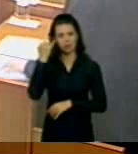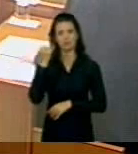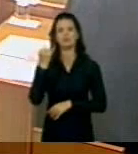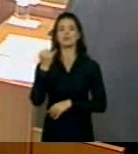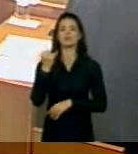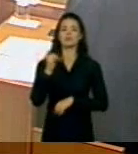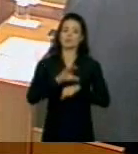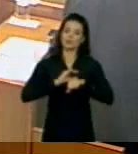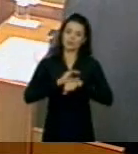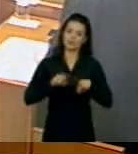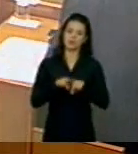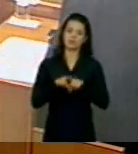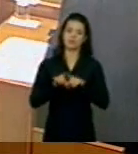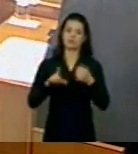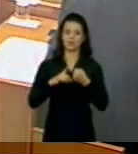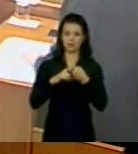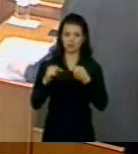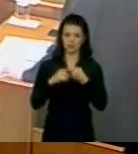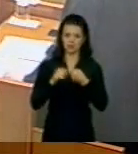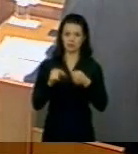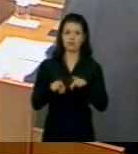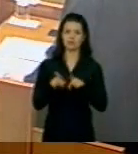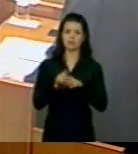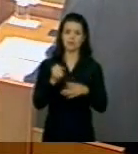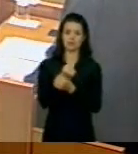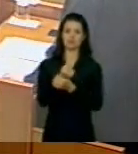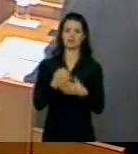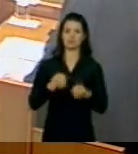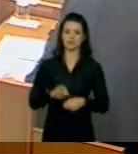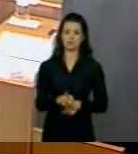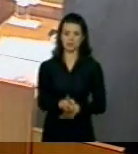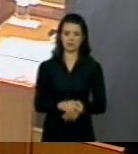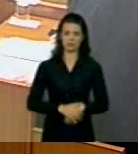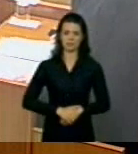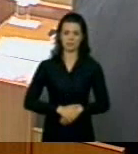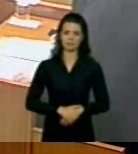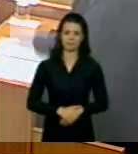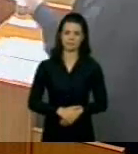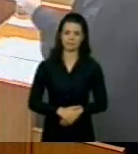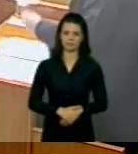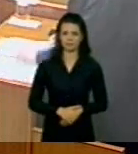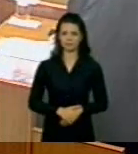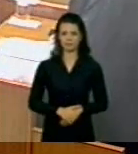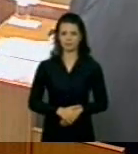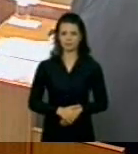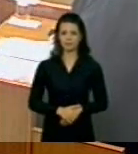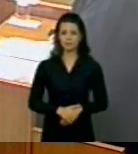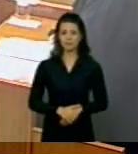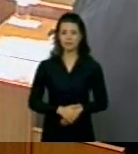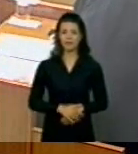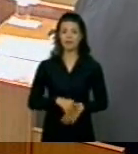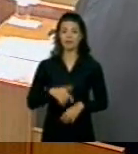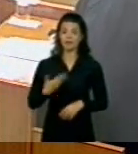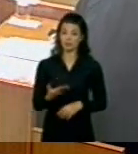relevância e da necessidade de sua permanência. E ele assim é, em suas razões